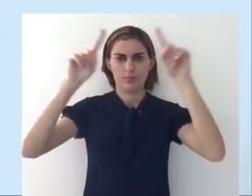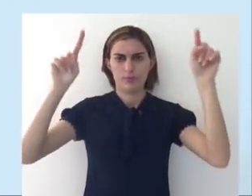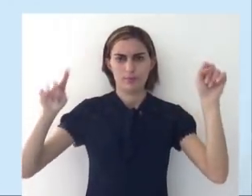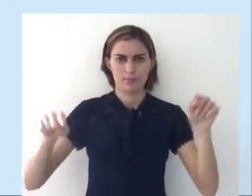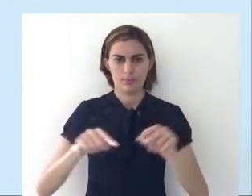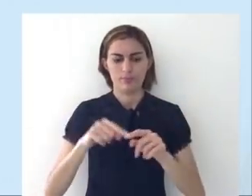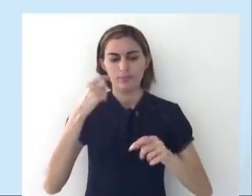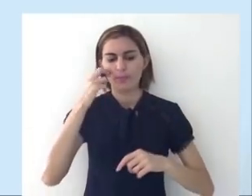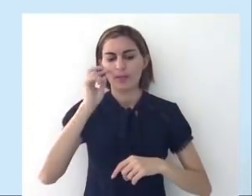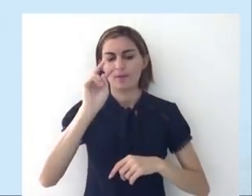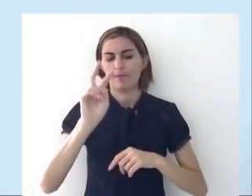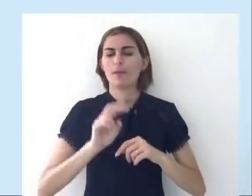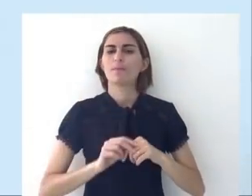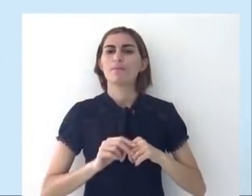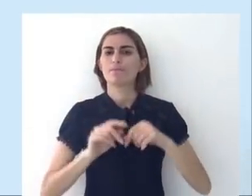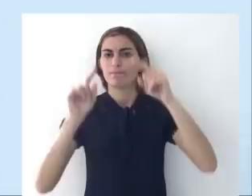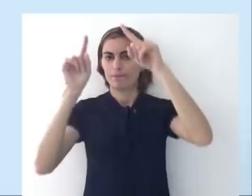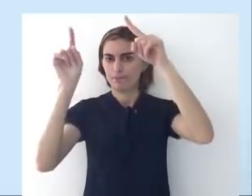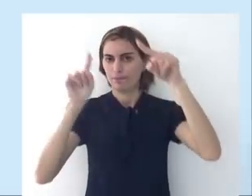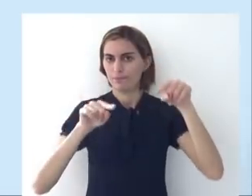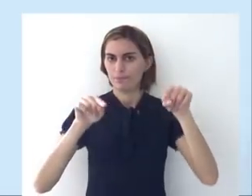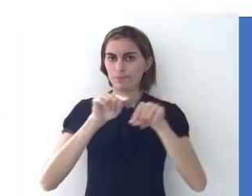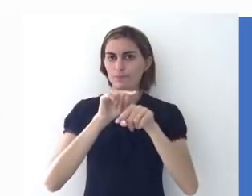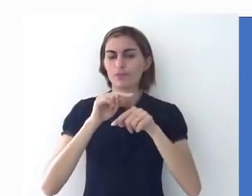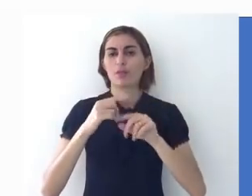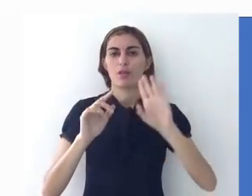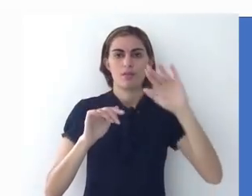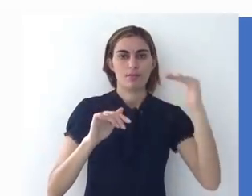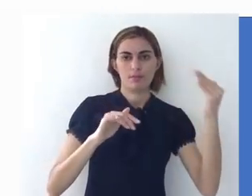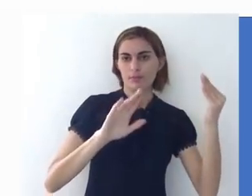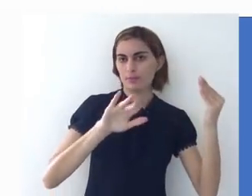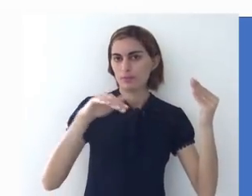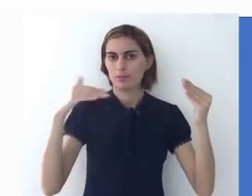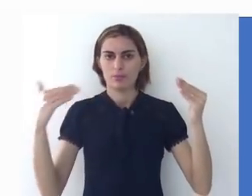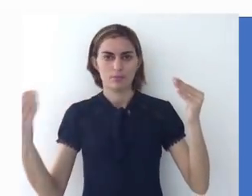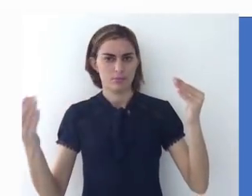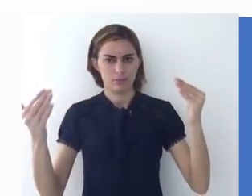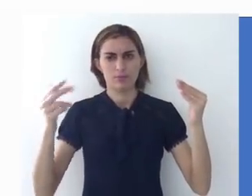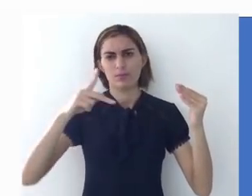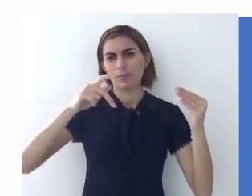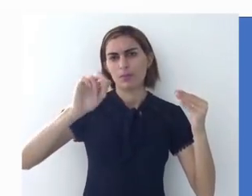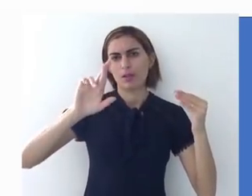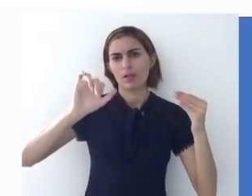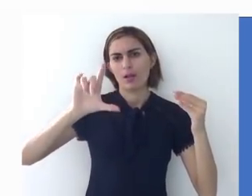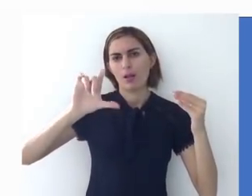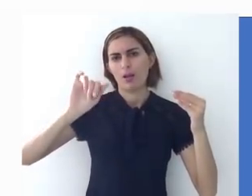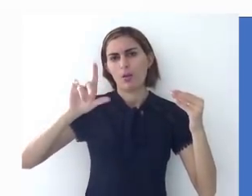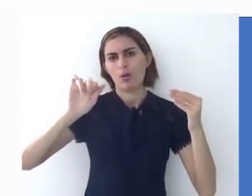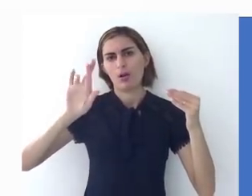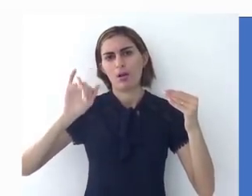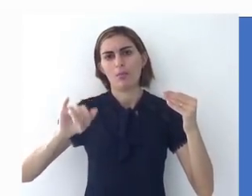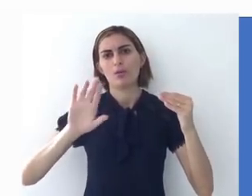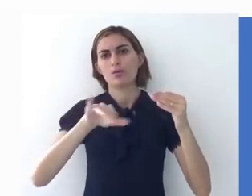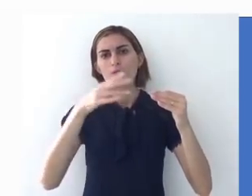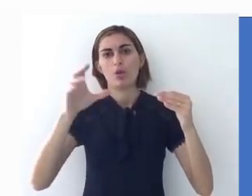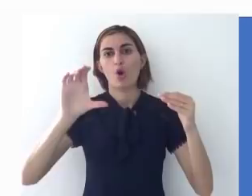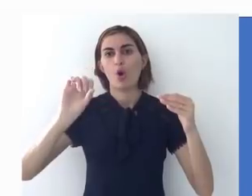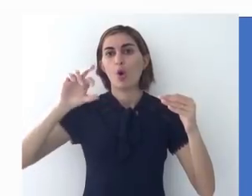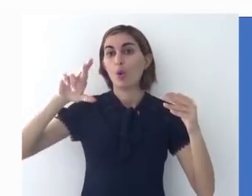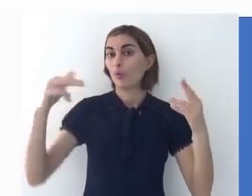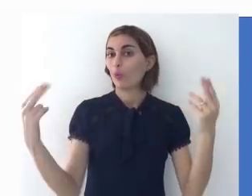propriedade do paralelogramo, certo? Olha, lê comigo. Os lados opostos de um